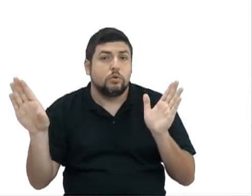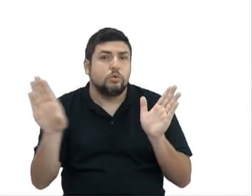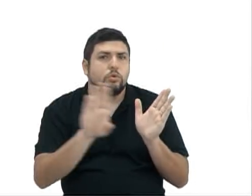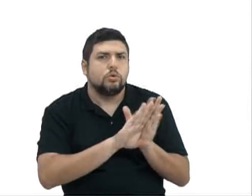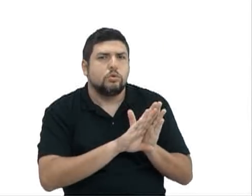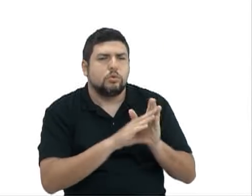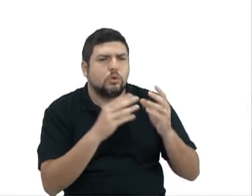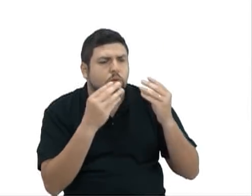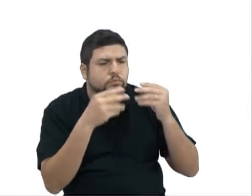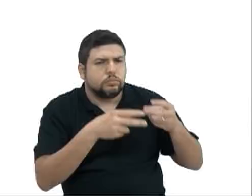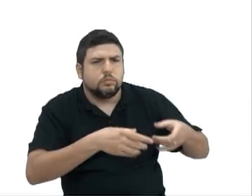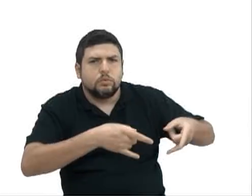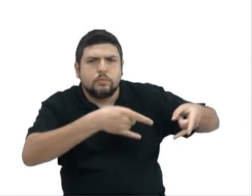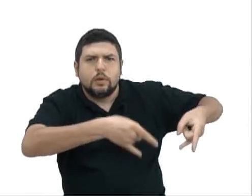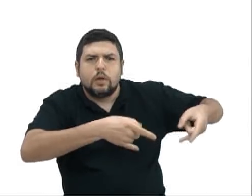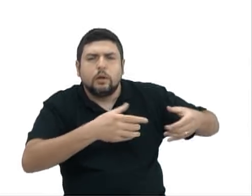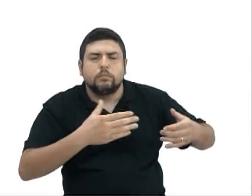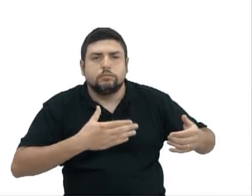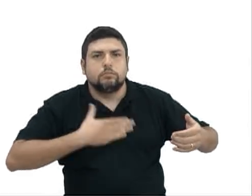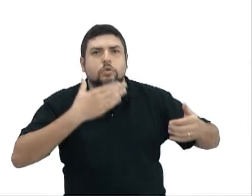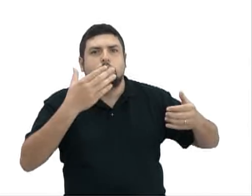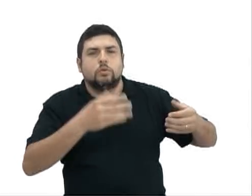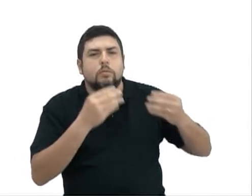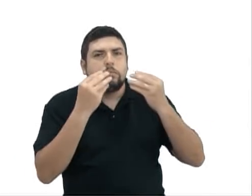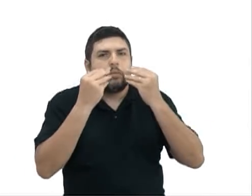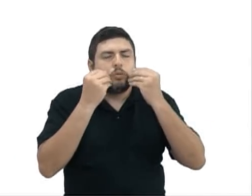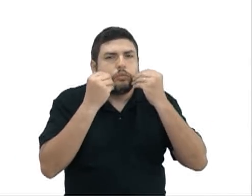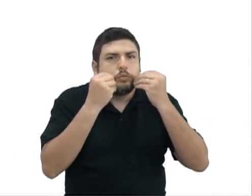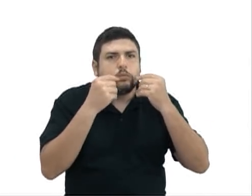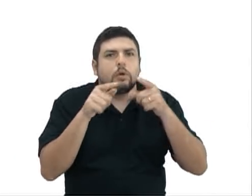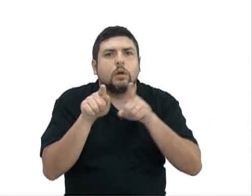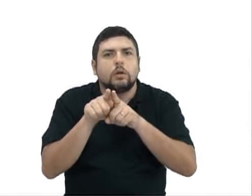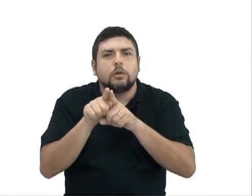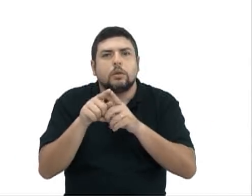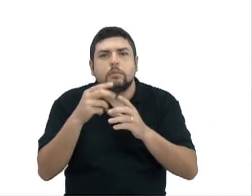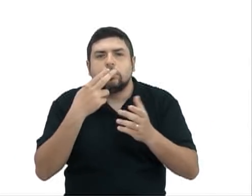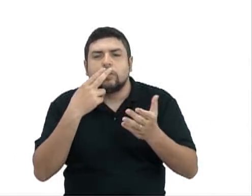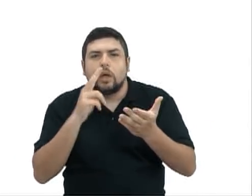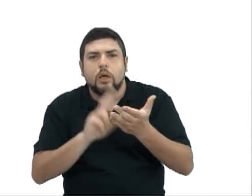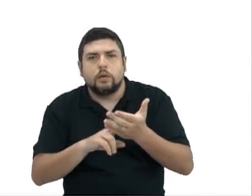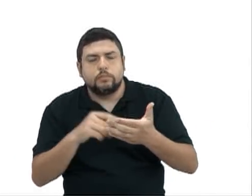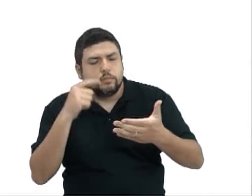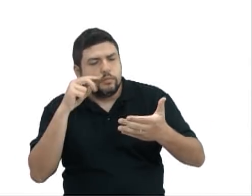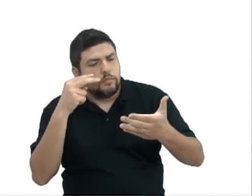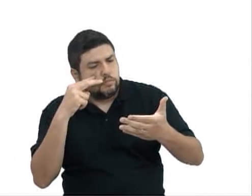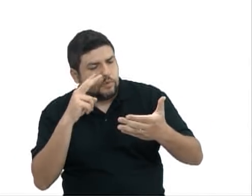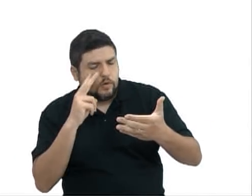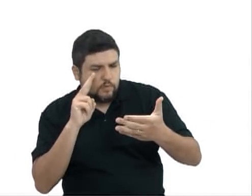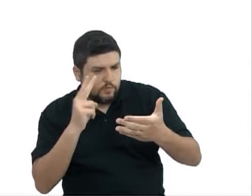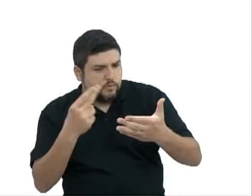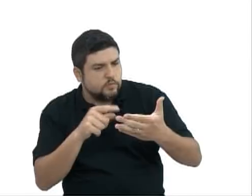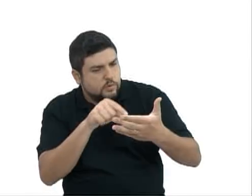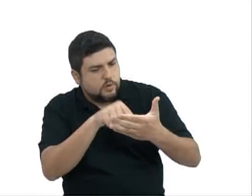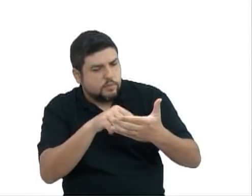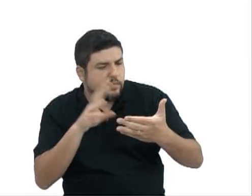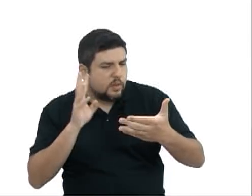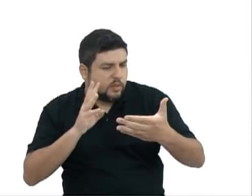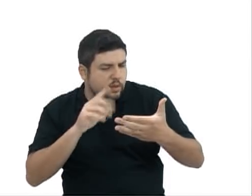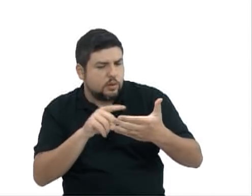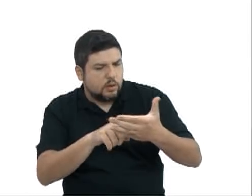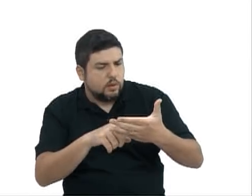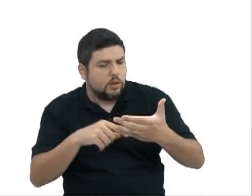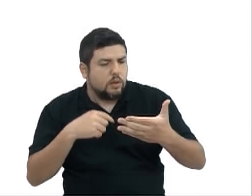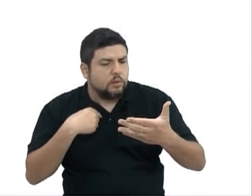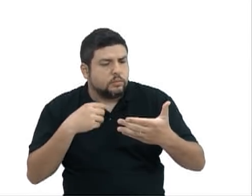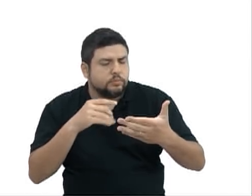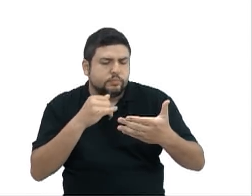da loja que eu mais gosto e uma cartinha da minha mãe. Viu só, diário, que maneiro? Eu confesso que também estava triste,